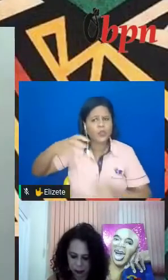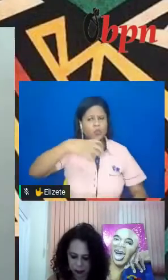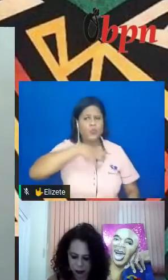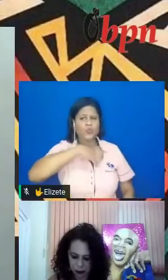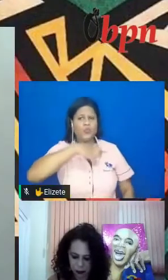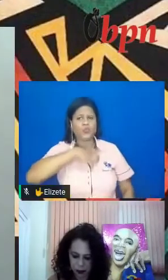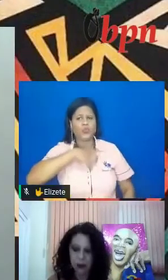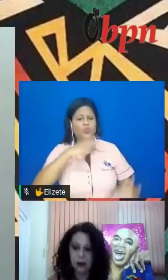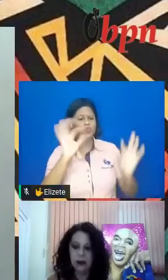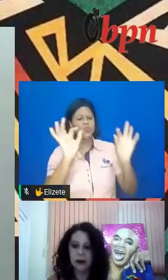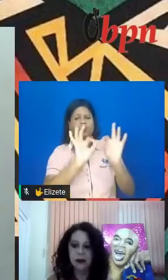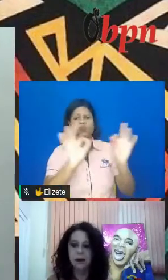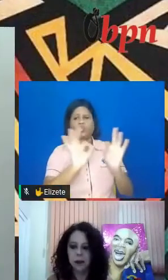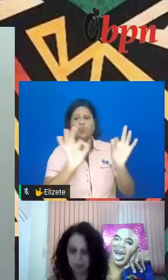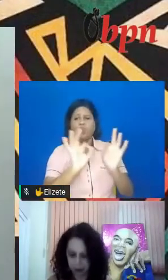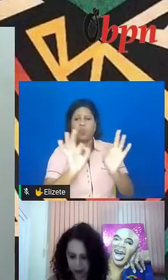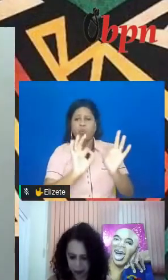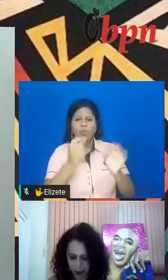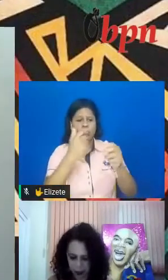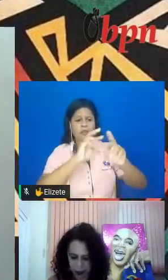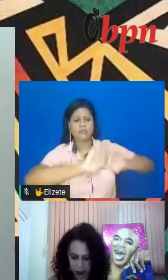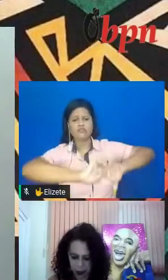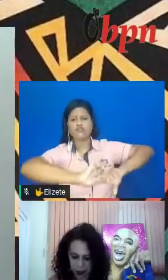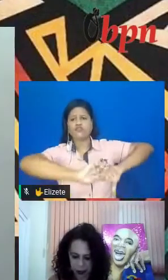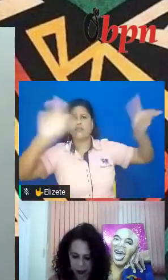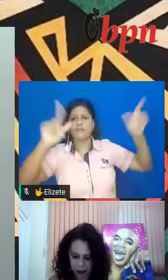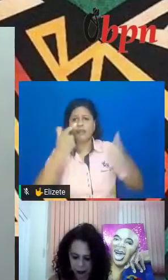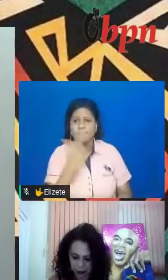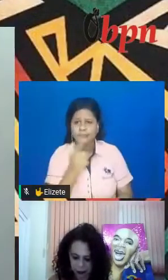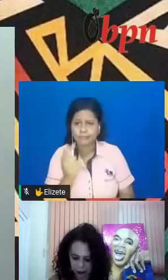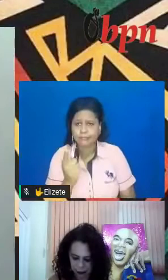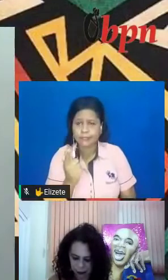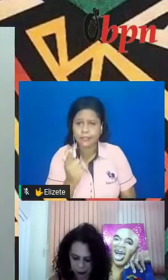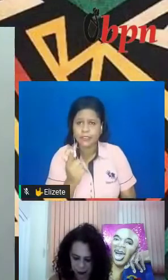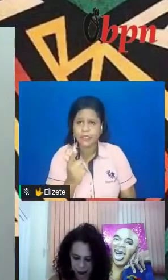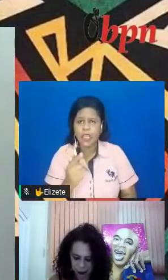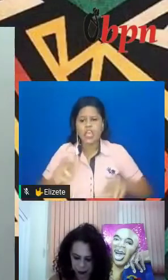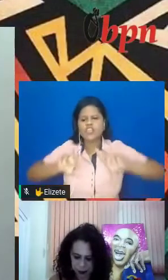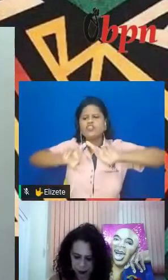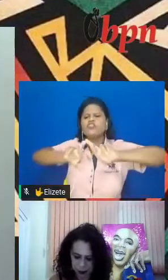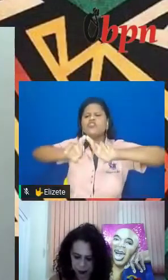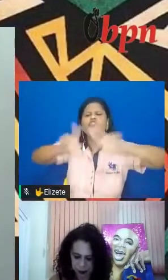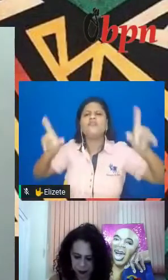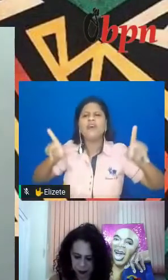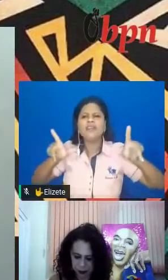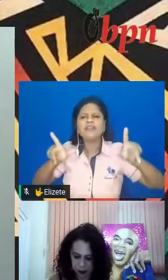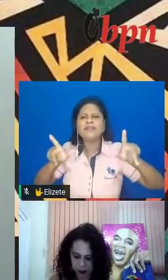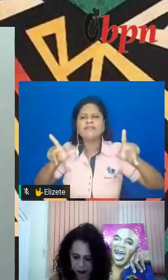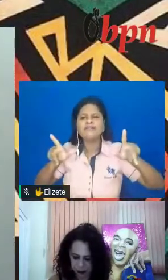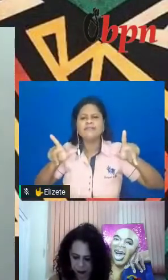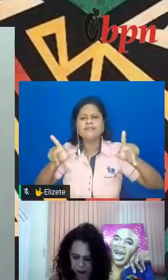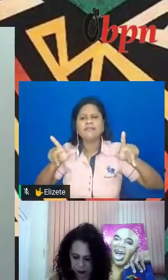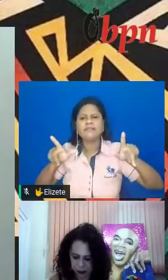haveria uma diferença. E quando nós falamos aqui de diferença, nós não estamos falando